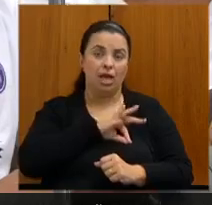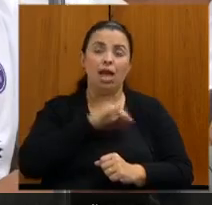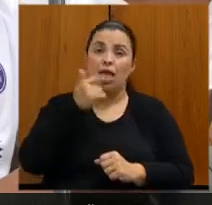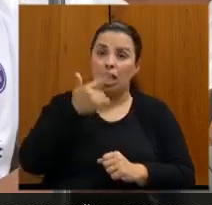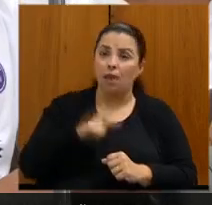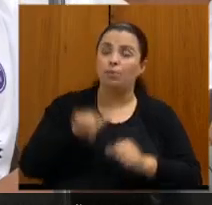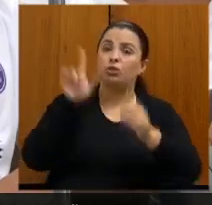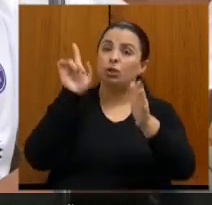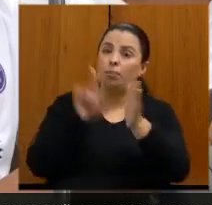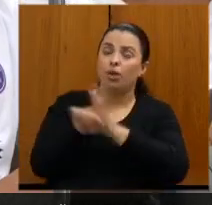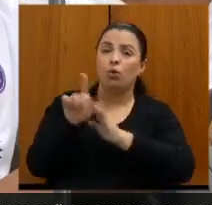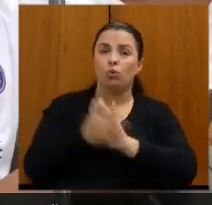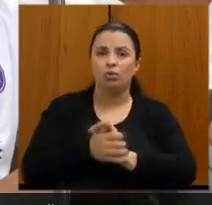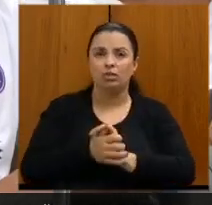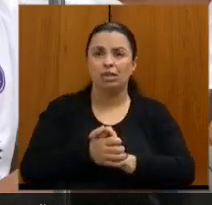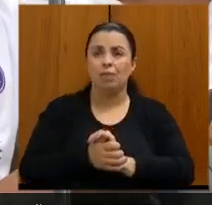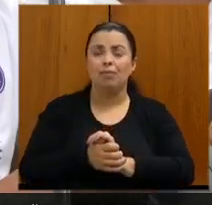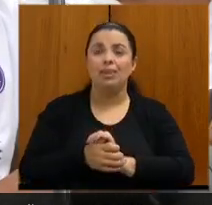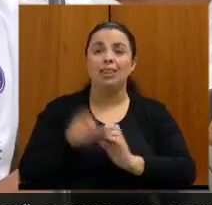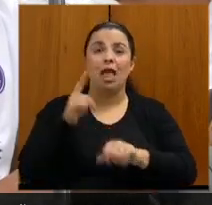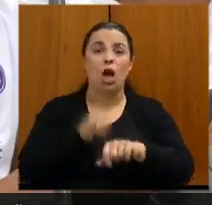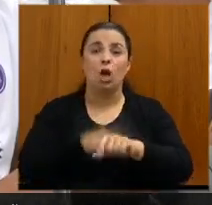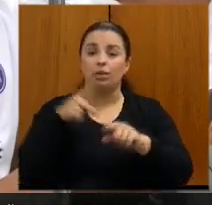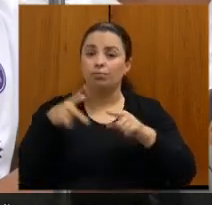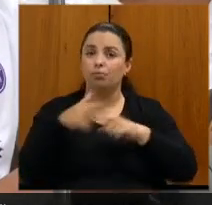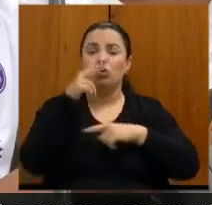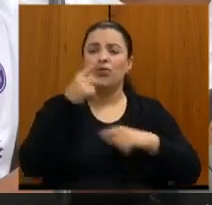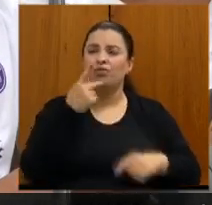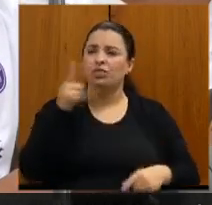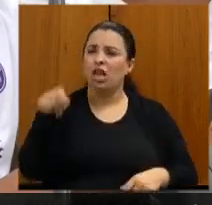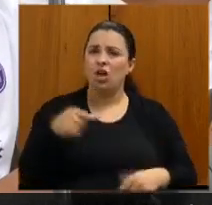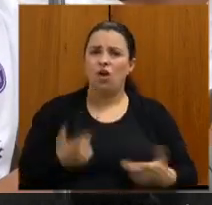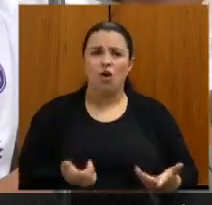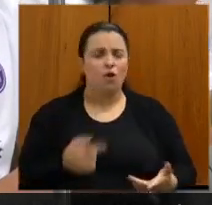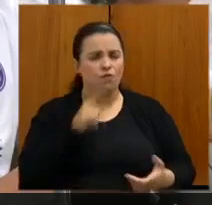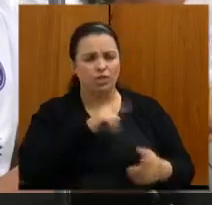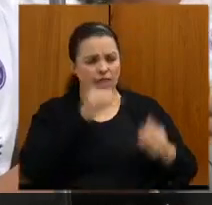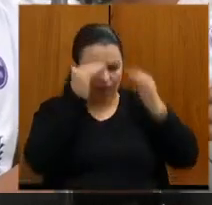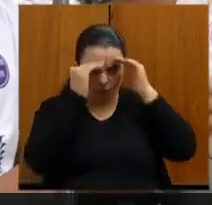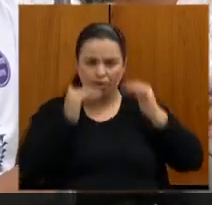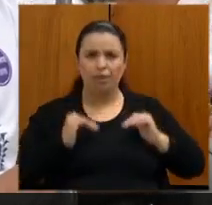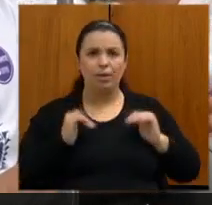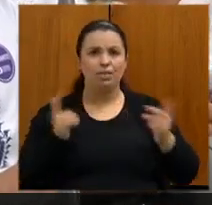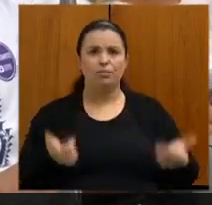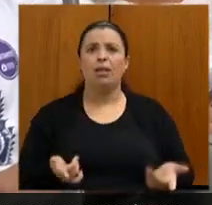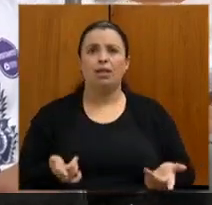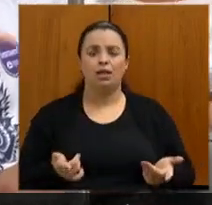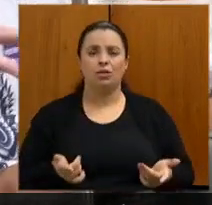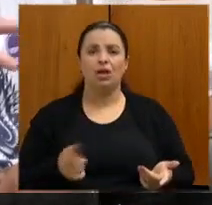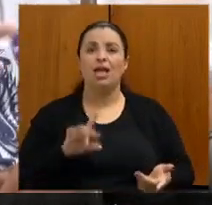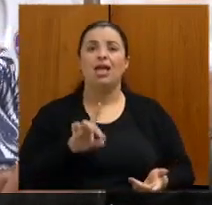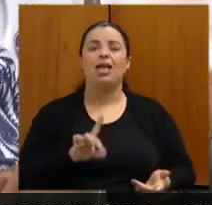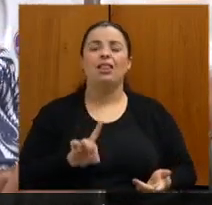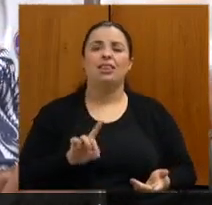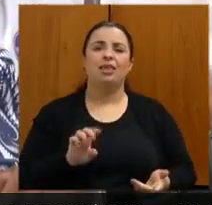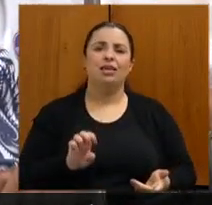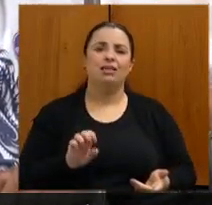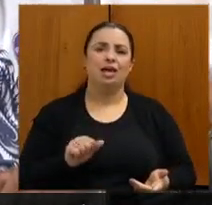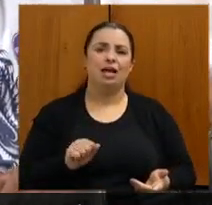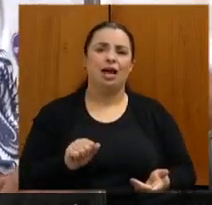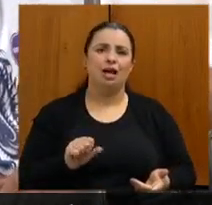ele já na hora já me interpelou falando assim desacato e Eu só repeti perguntando porque eu não tinha entendido